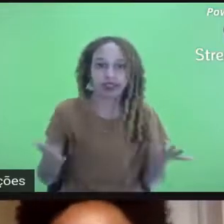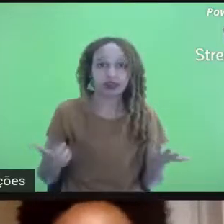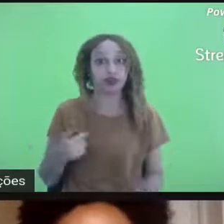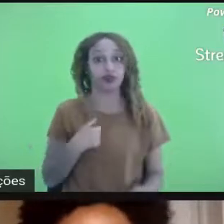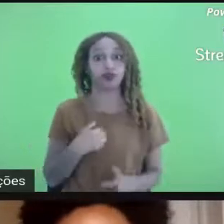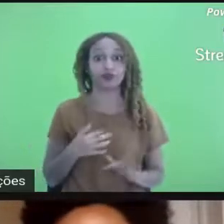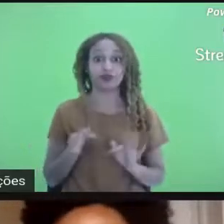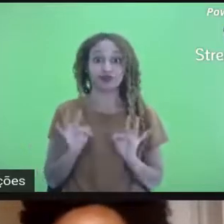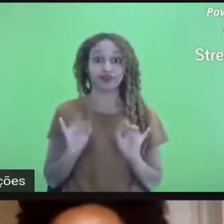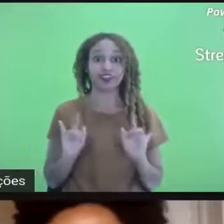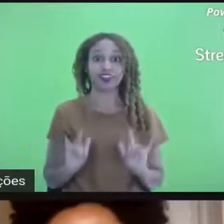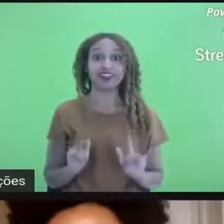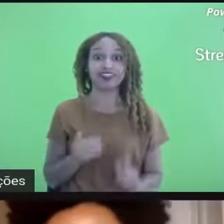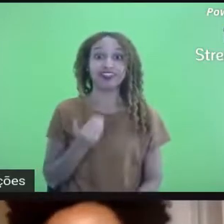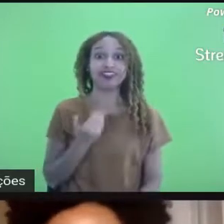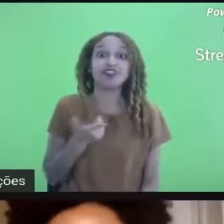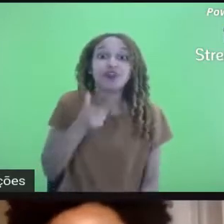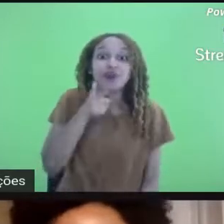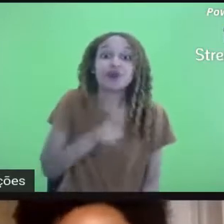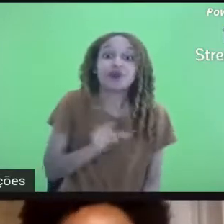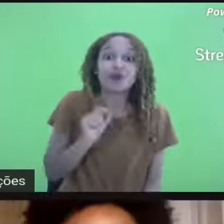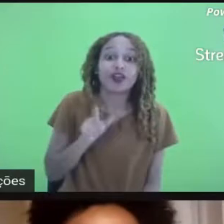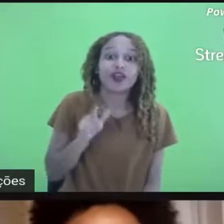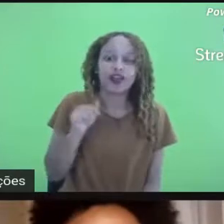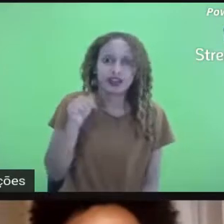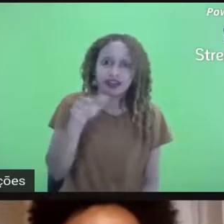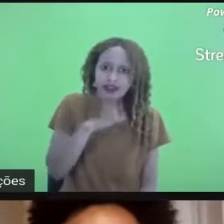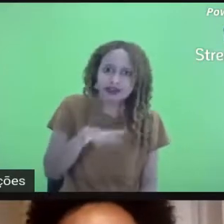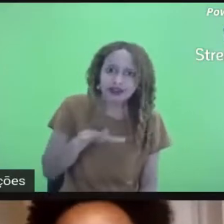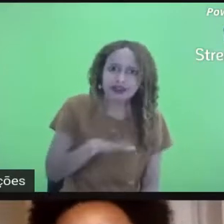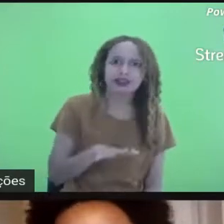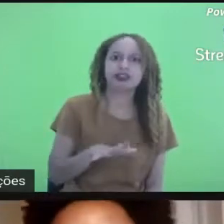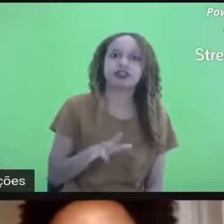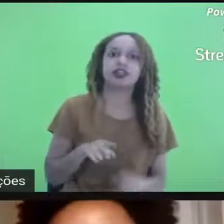hoje no ponto em que eu me encontro, que é